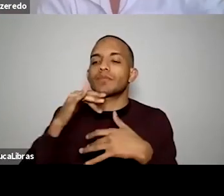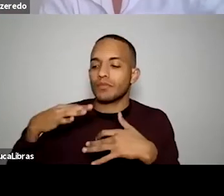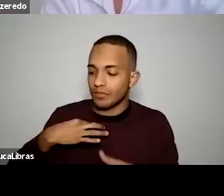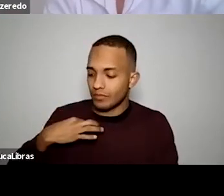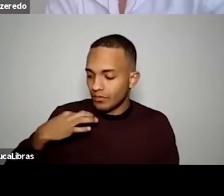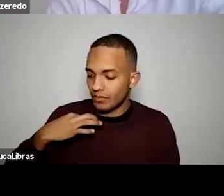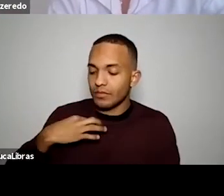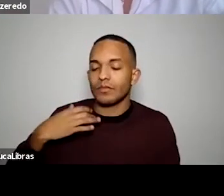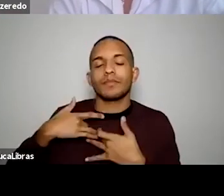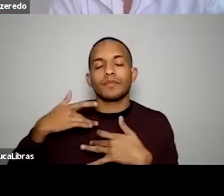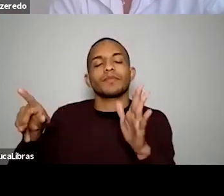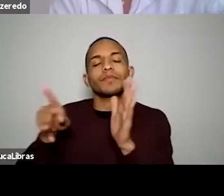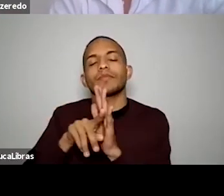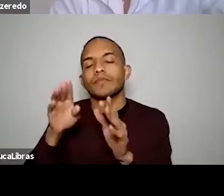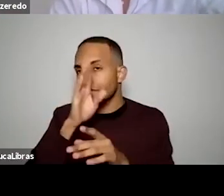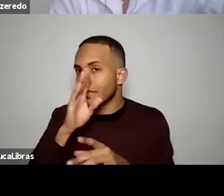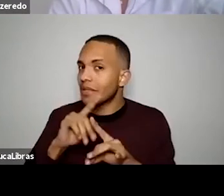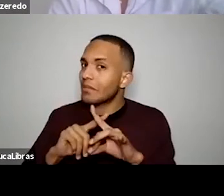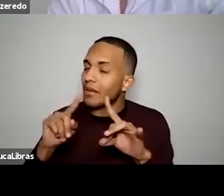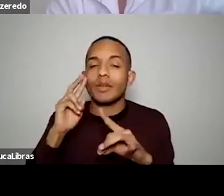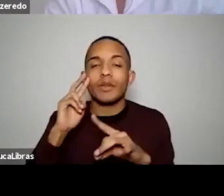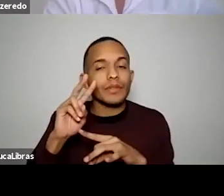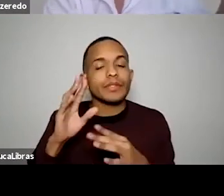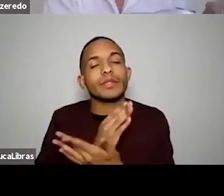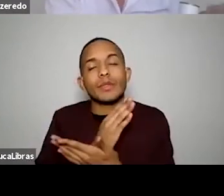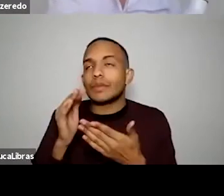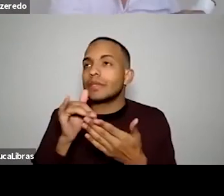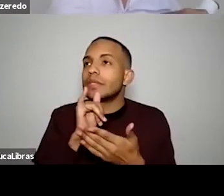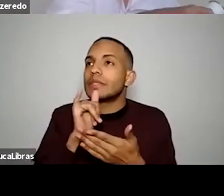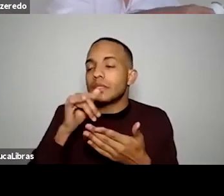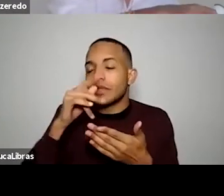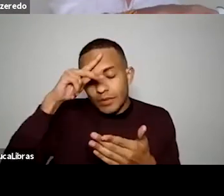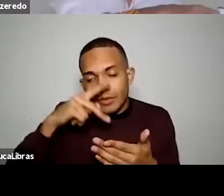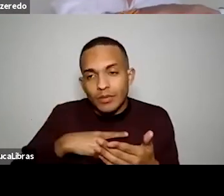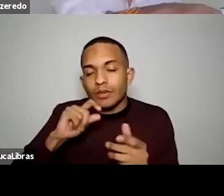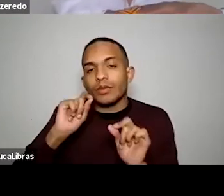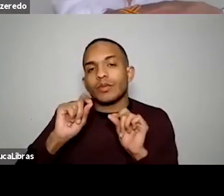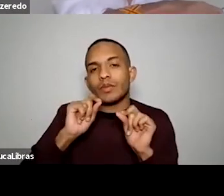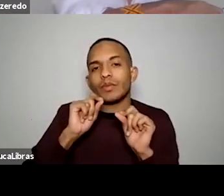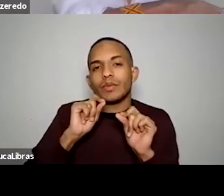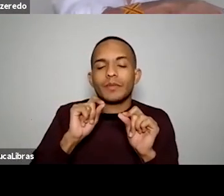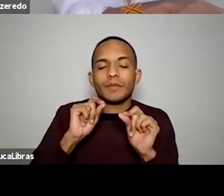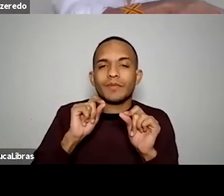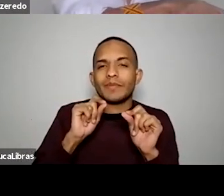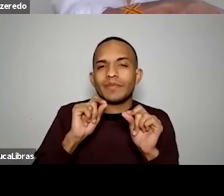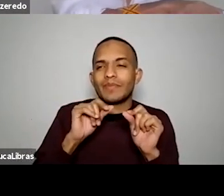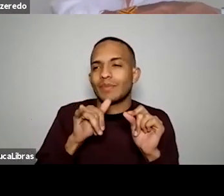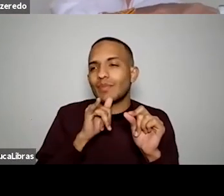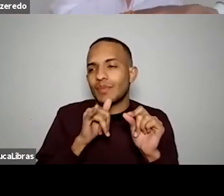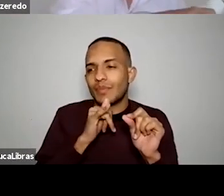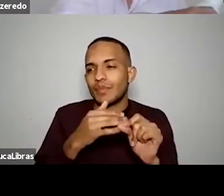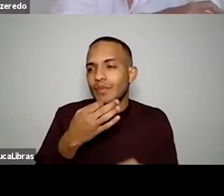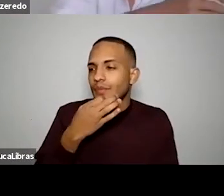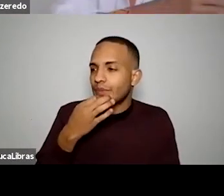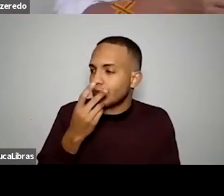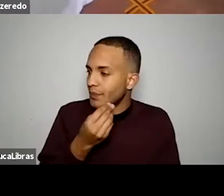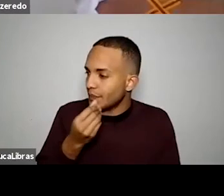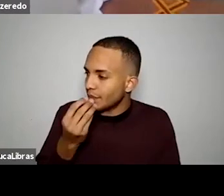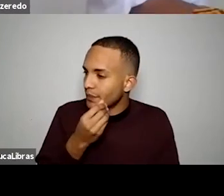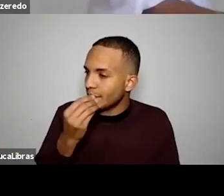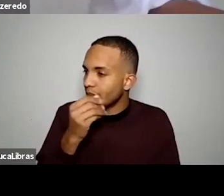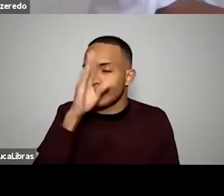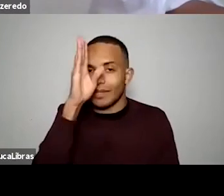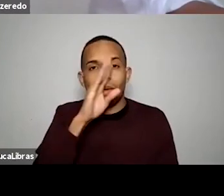a gente vê mesmo algumas coisas. Eu para mim, pessoalmente, o que eu acho não é que o Brasil se tornou